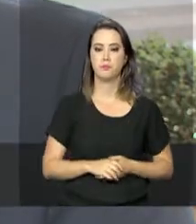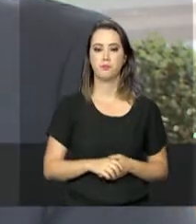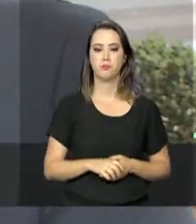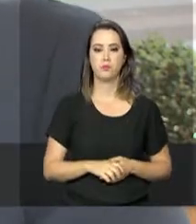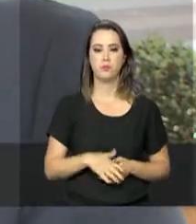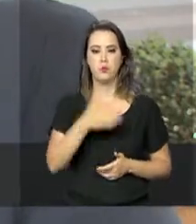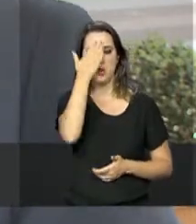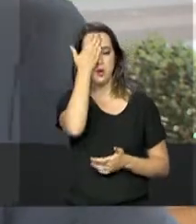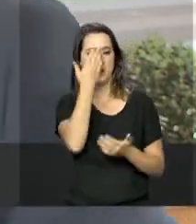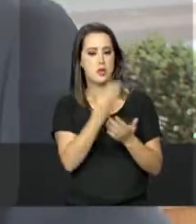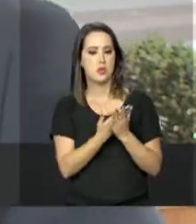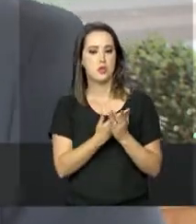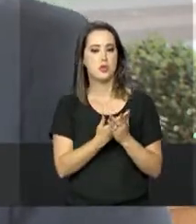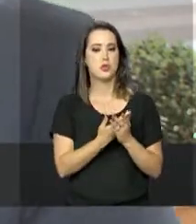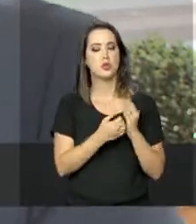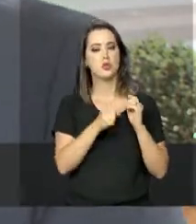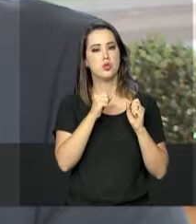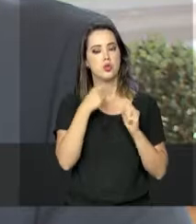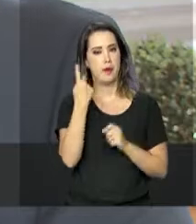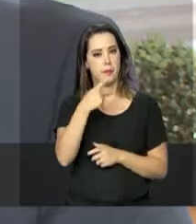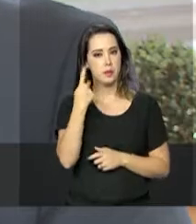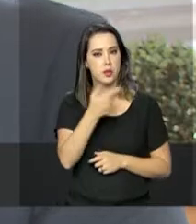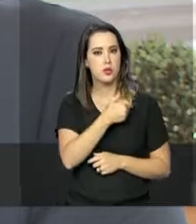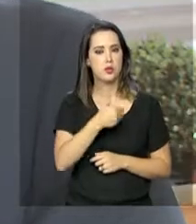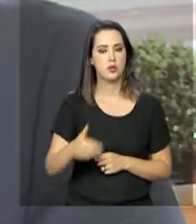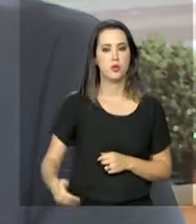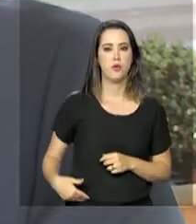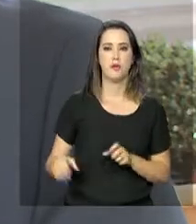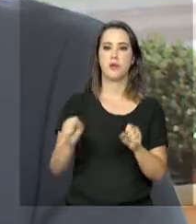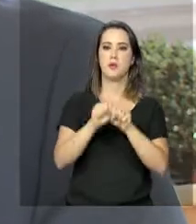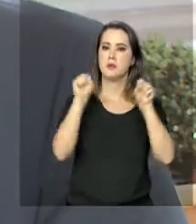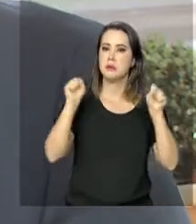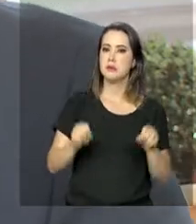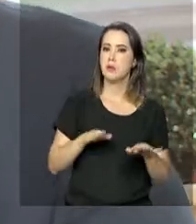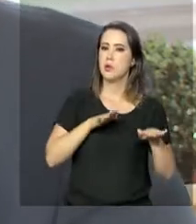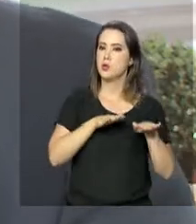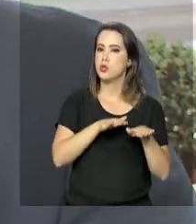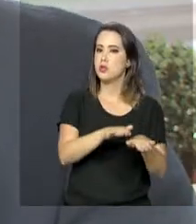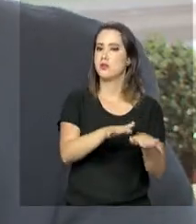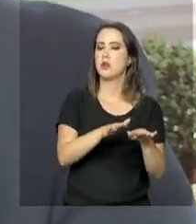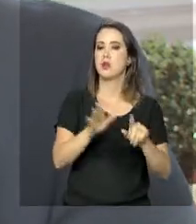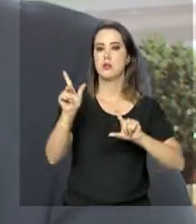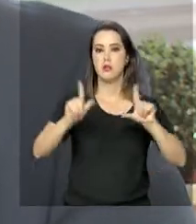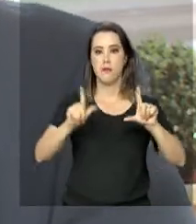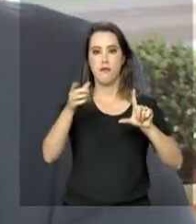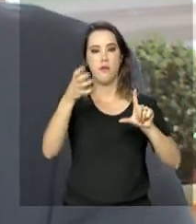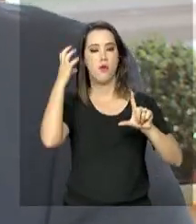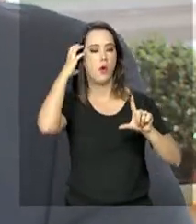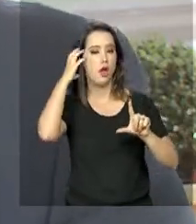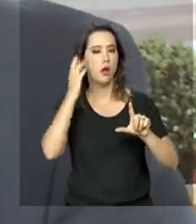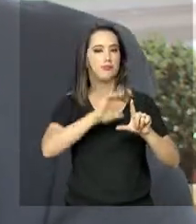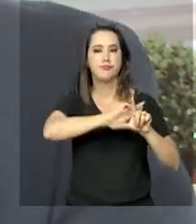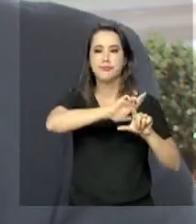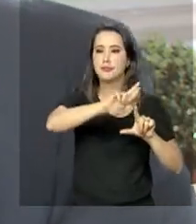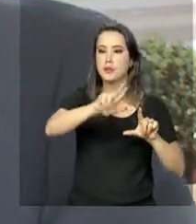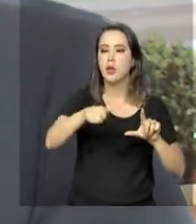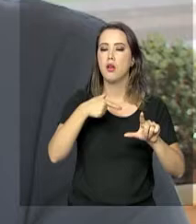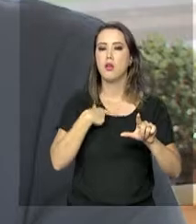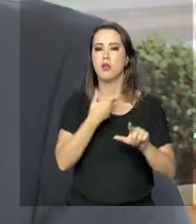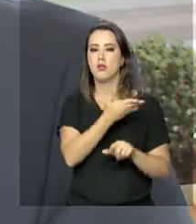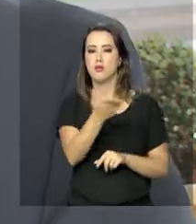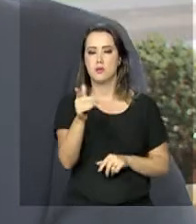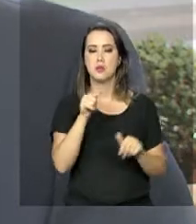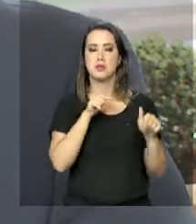poder público sistema nacional de trânsito com a imprensa que tem um papel fundamental nesse sentido e vocês tem feito um belíssimo